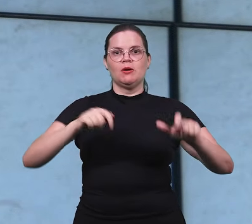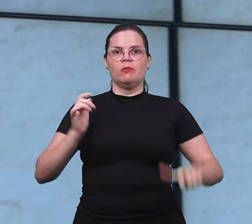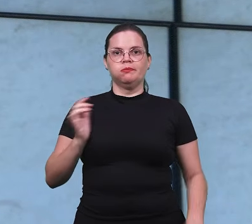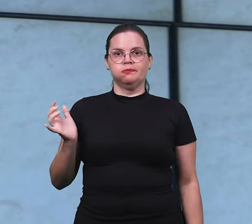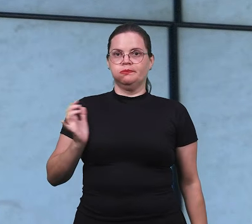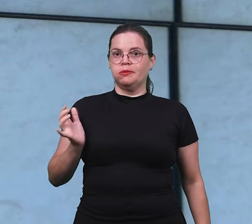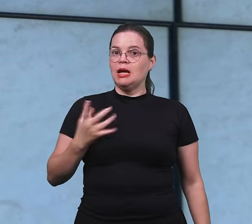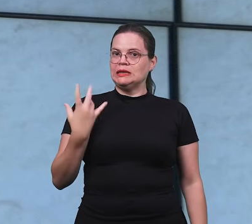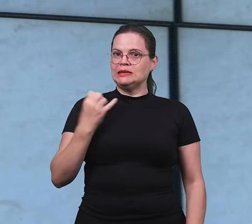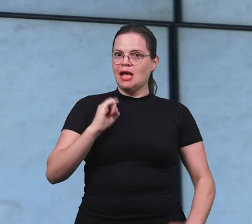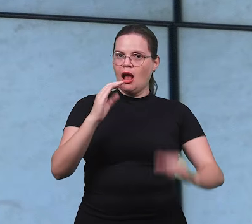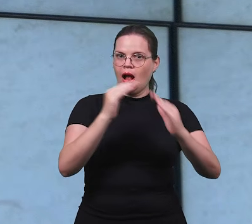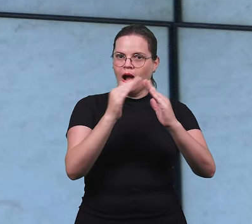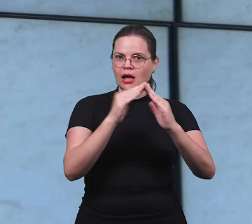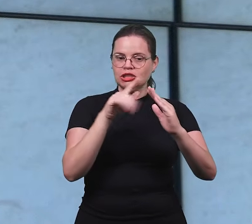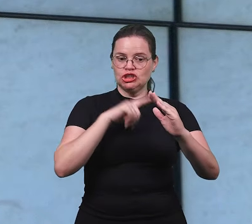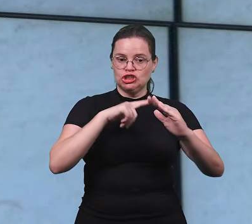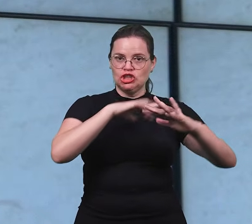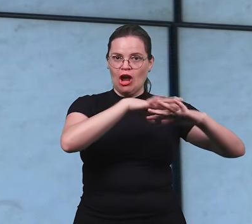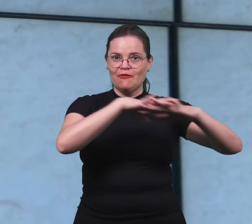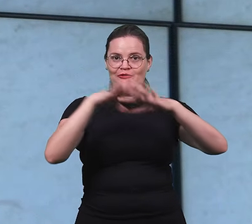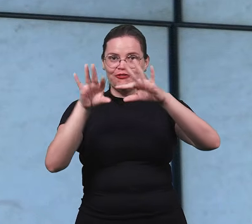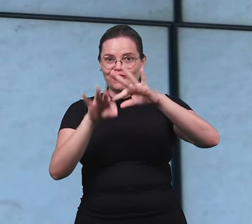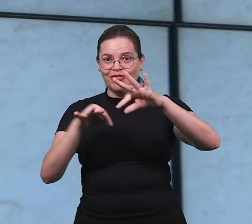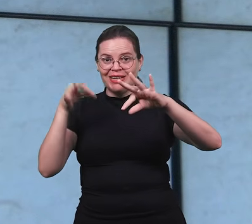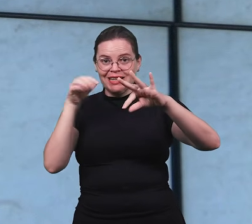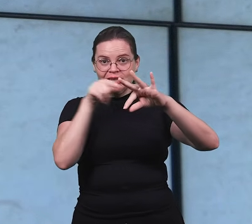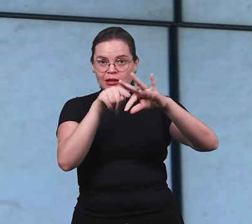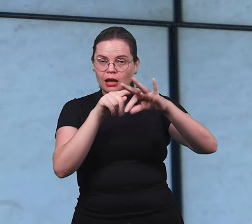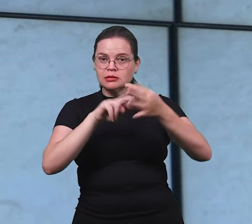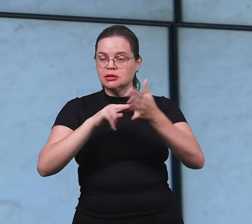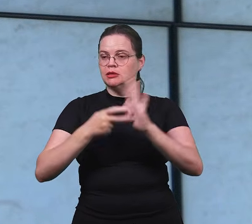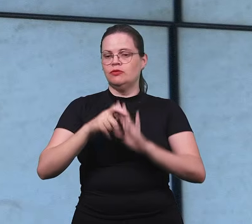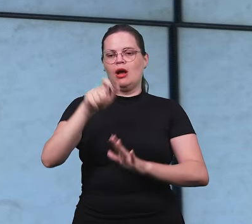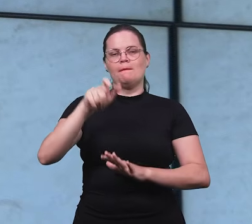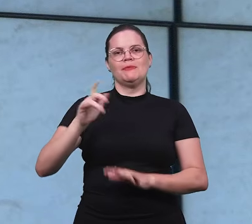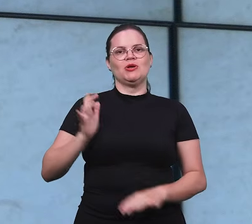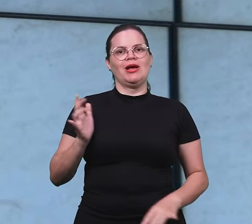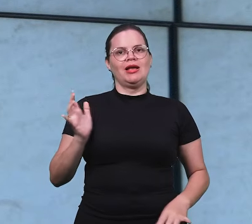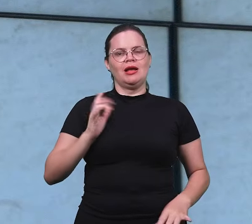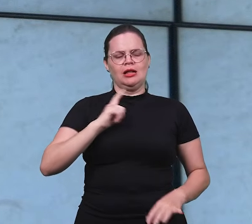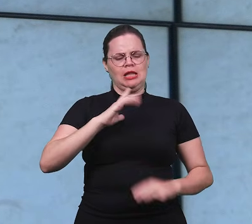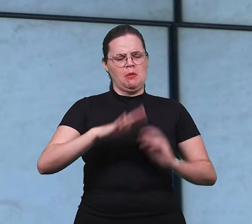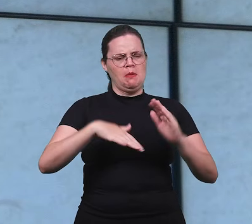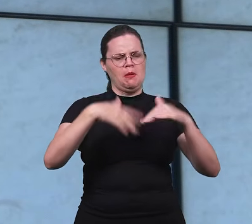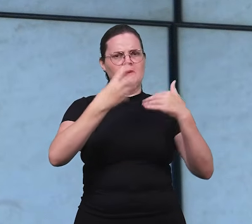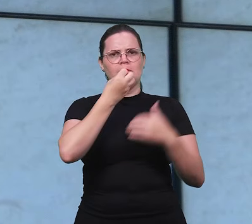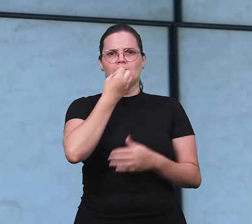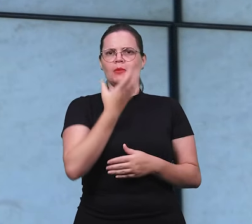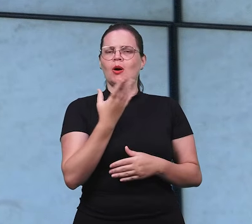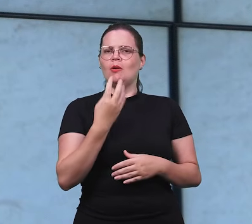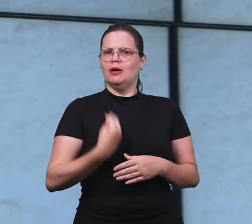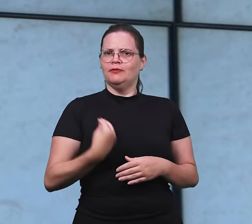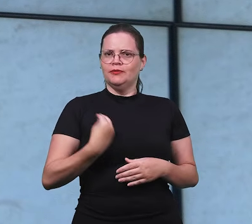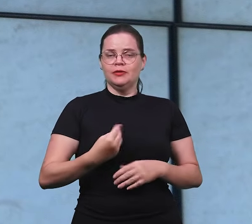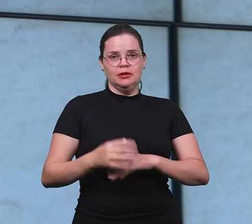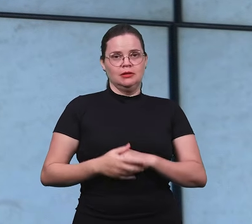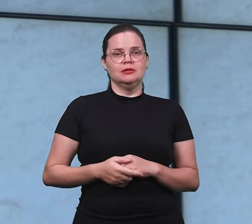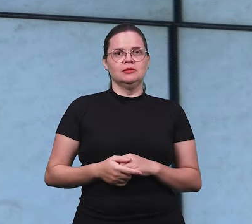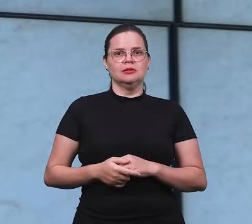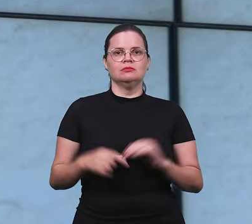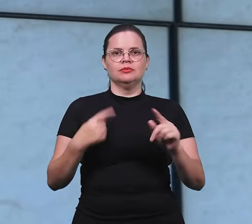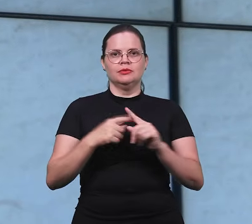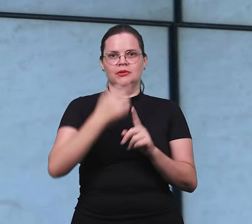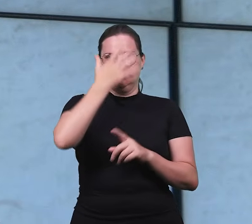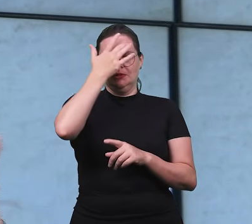É verdade. Mas as casas que tinham uma vinha plantada, elas tinham um olhar, quando